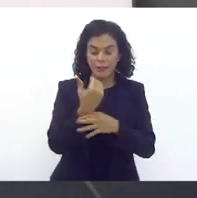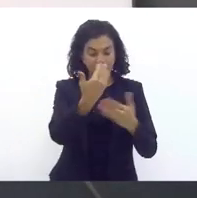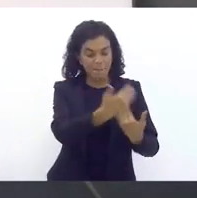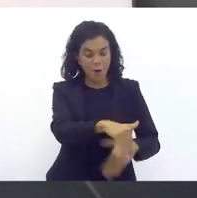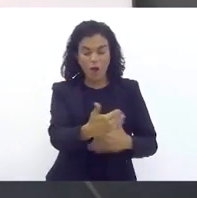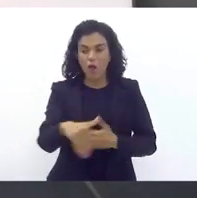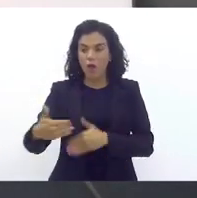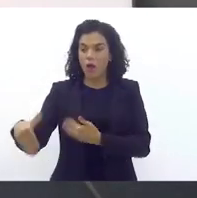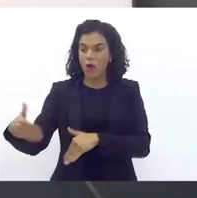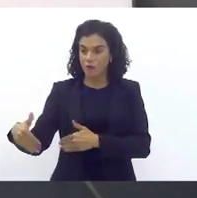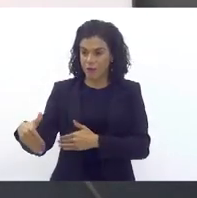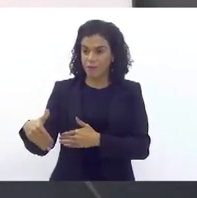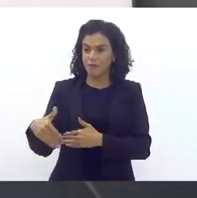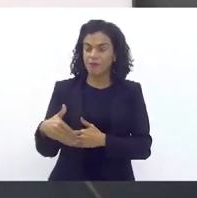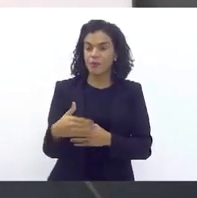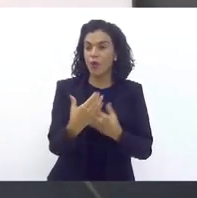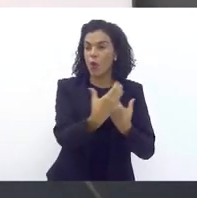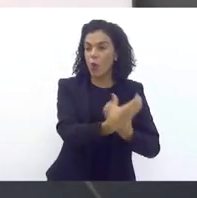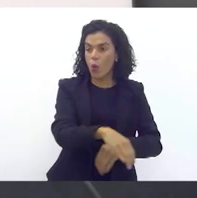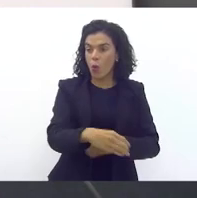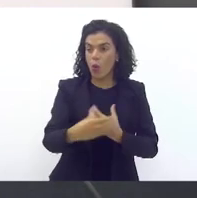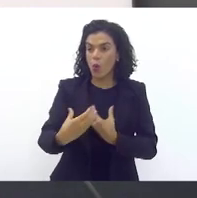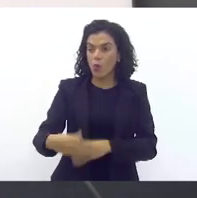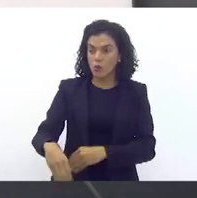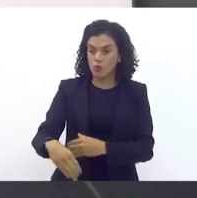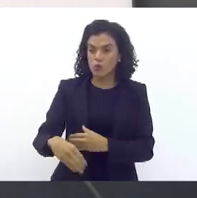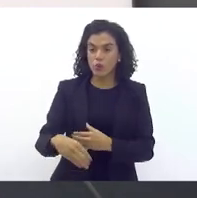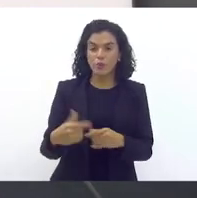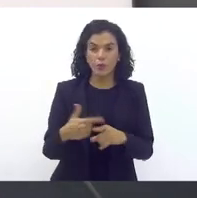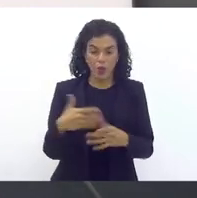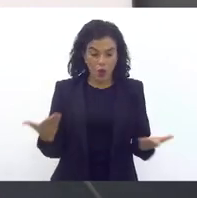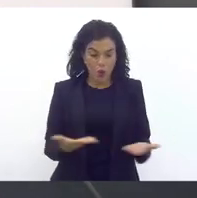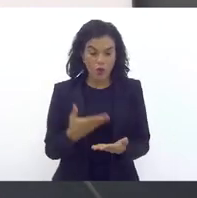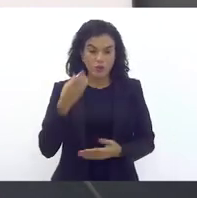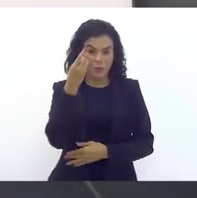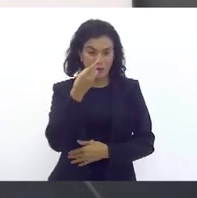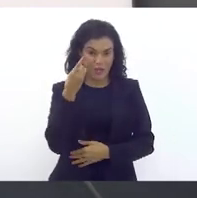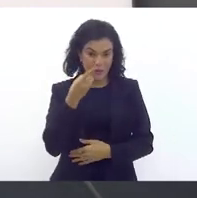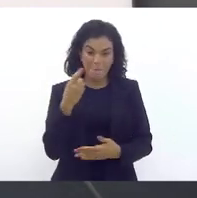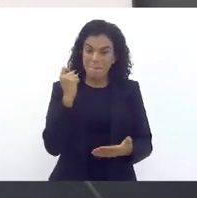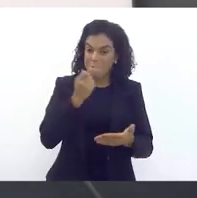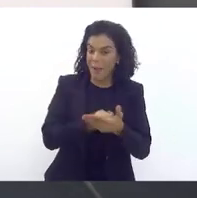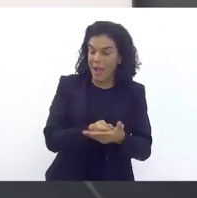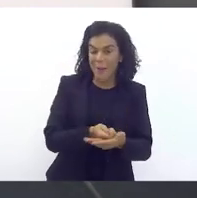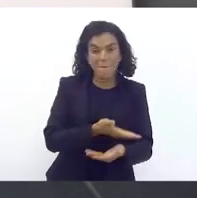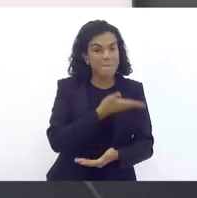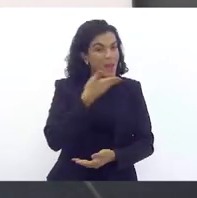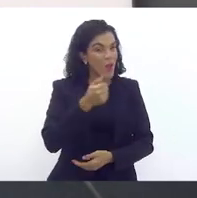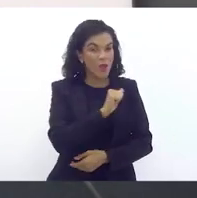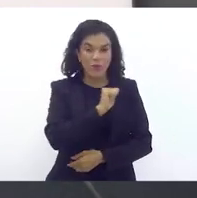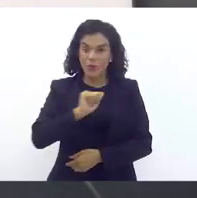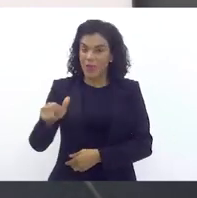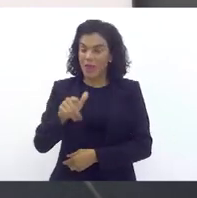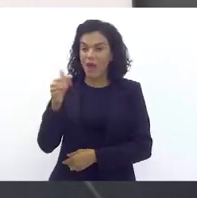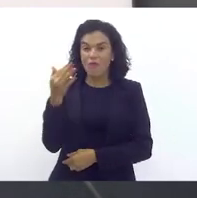público. Porque, note, deputada, hoje o PCCS paga melhor que a Fundação Saúde.